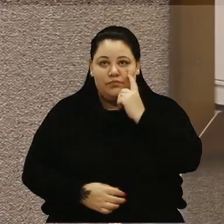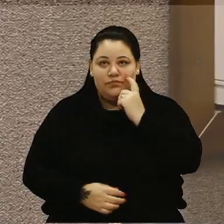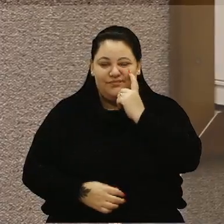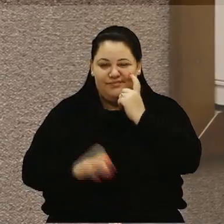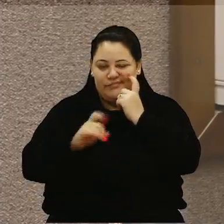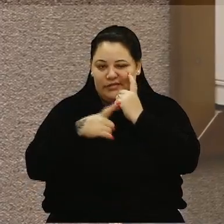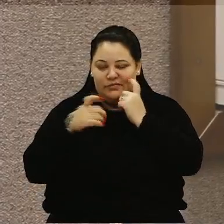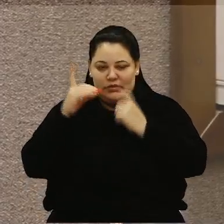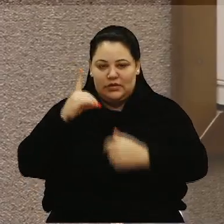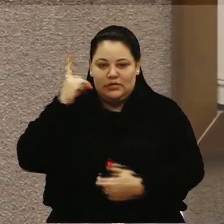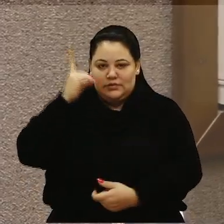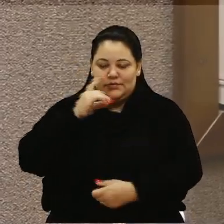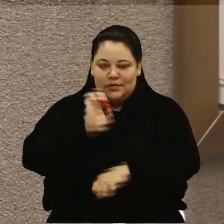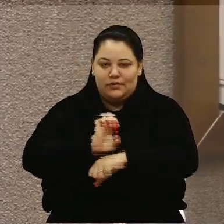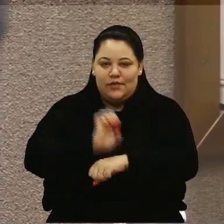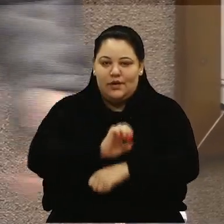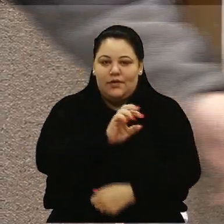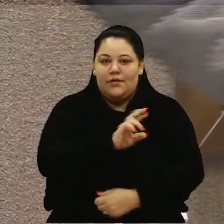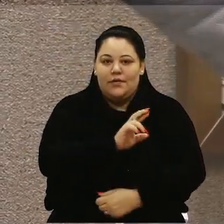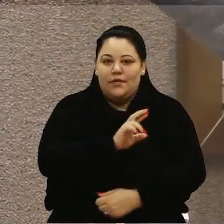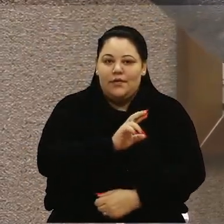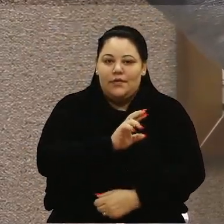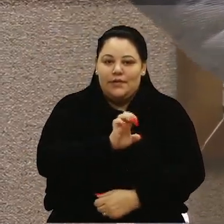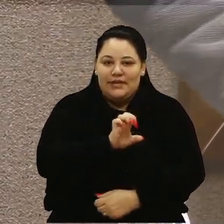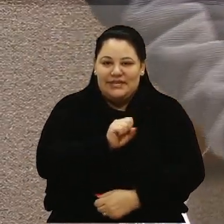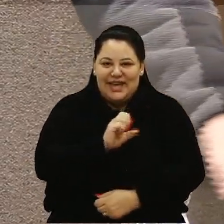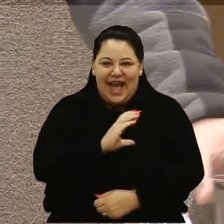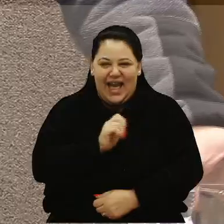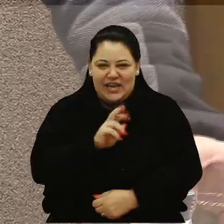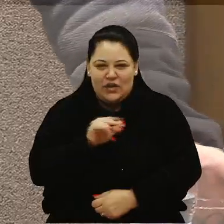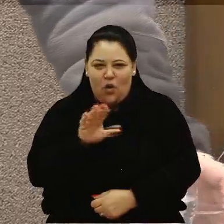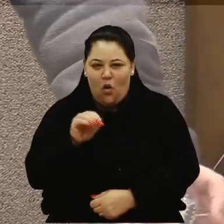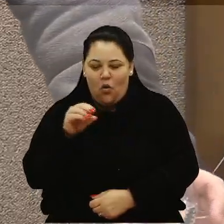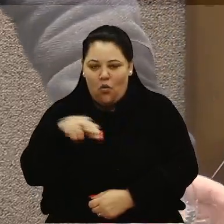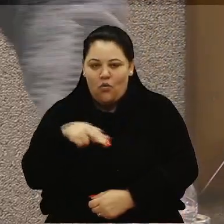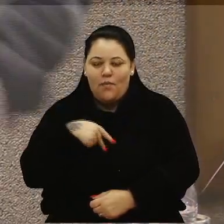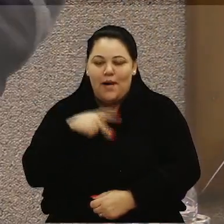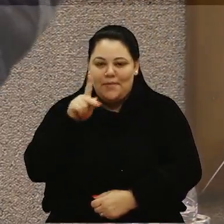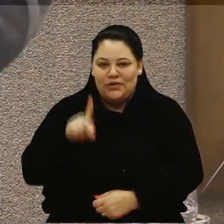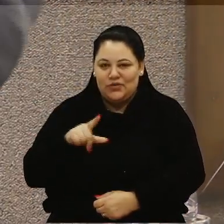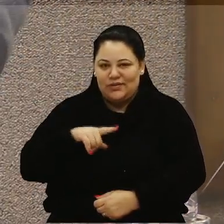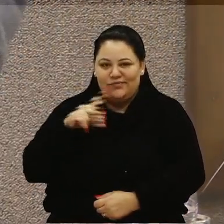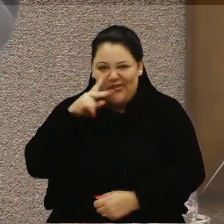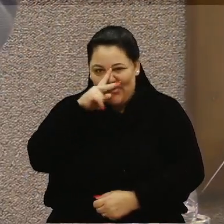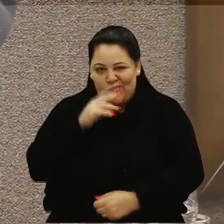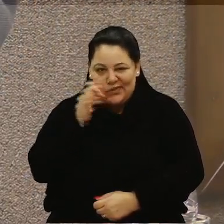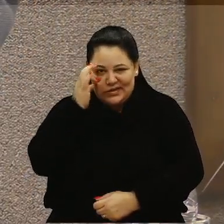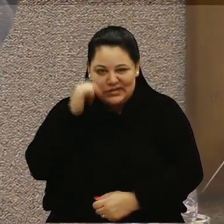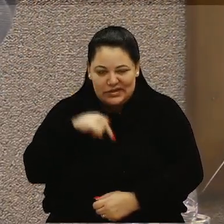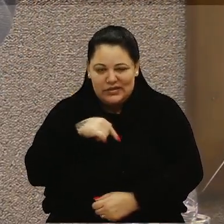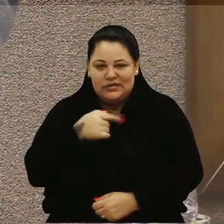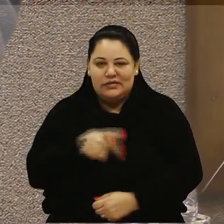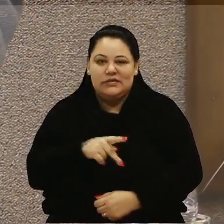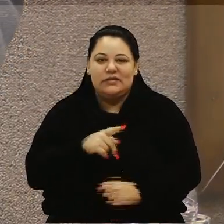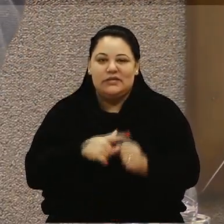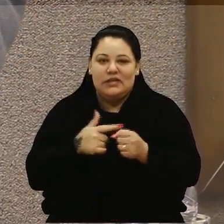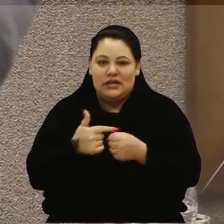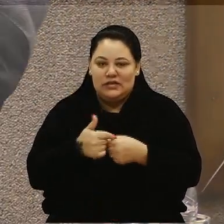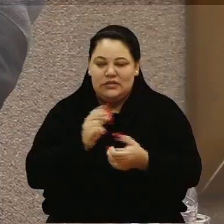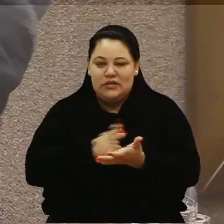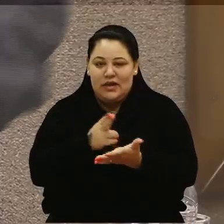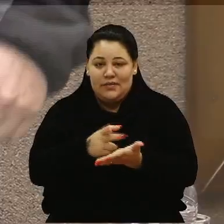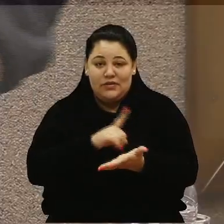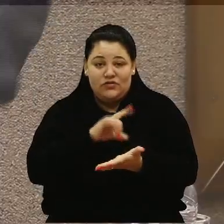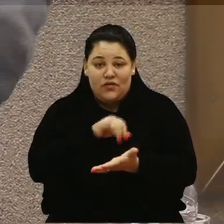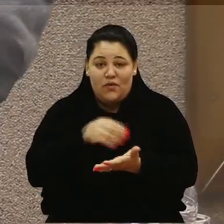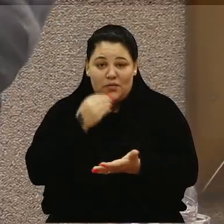estadual, uma pessoa com uma forte presença aqui na nossa cidade, estava sempre por aí, né? E tive a oportunidade de